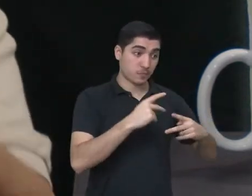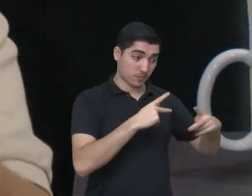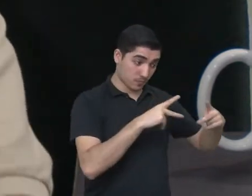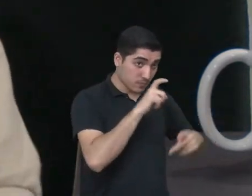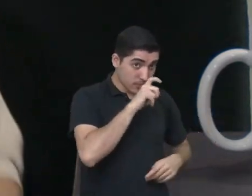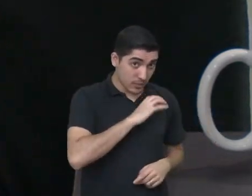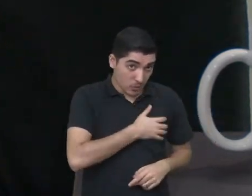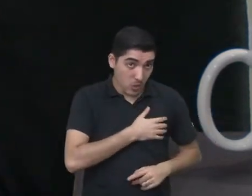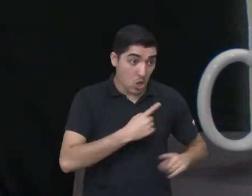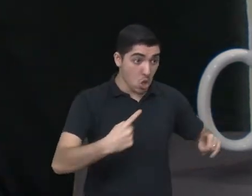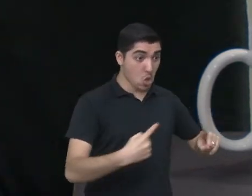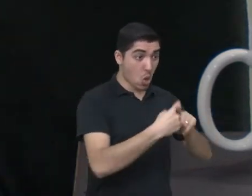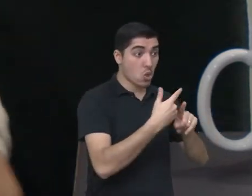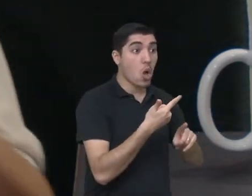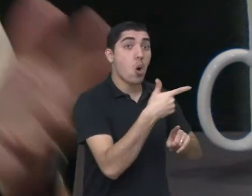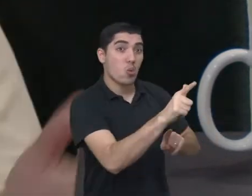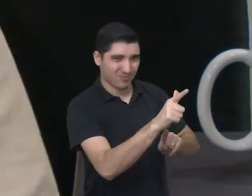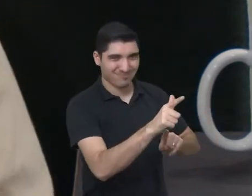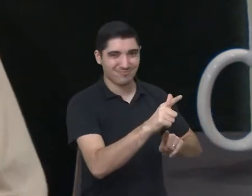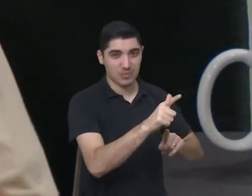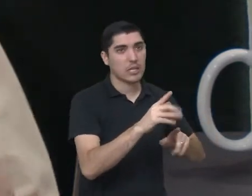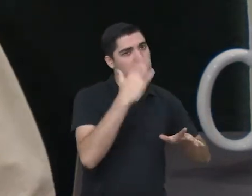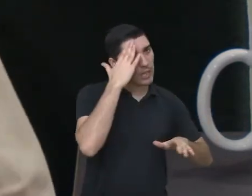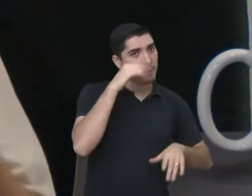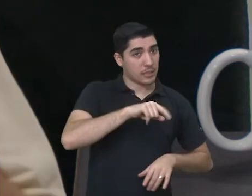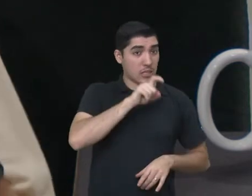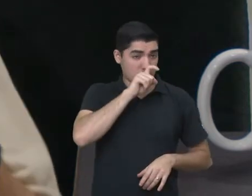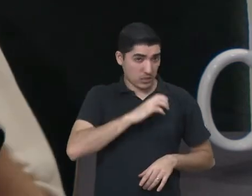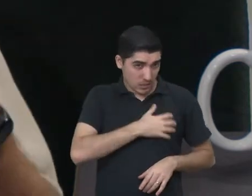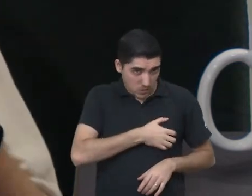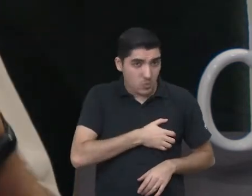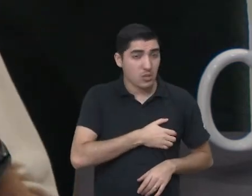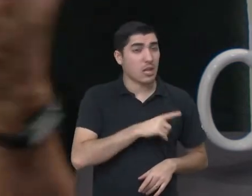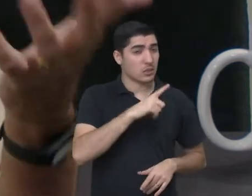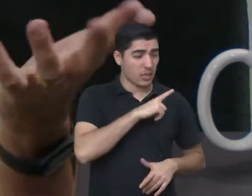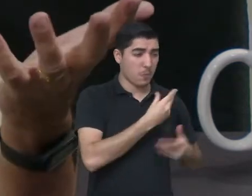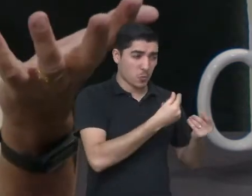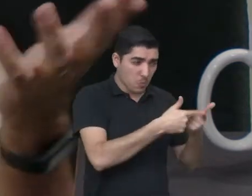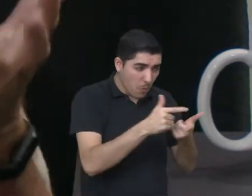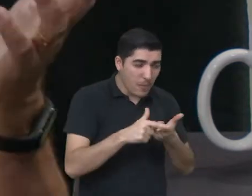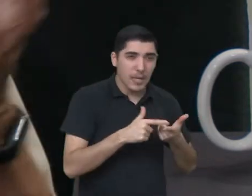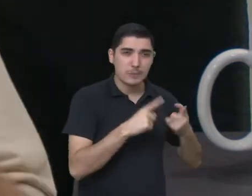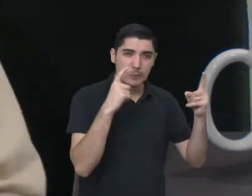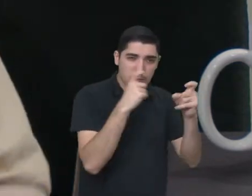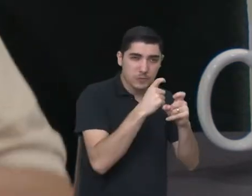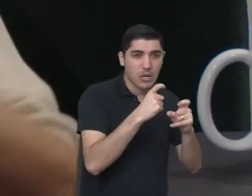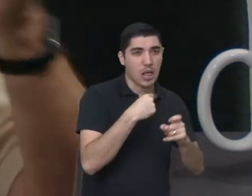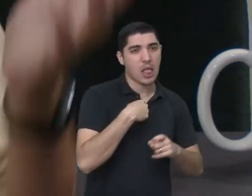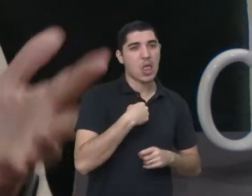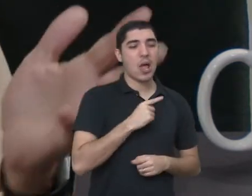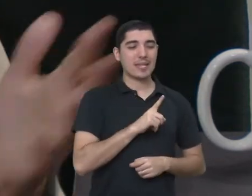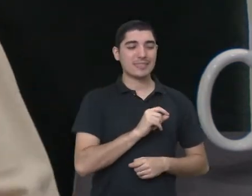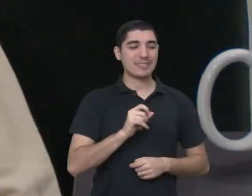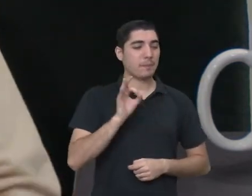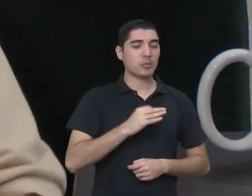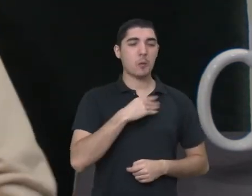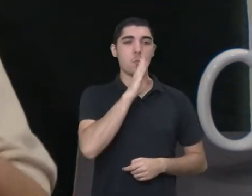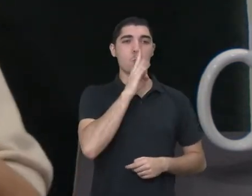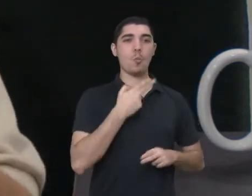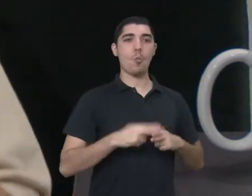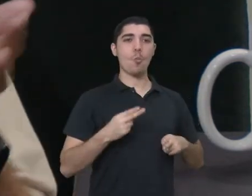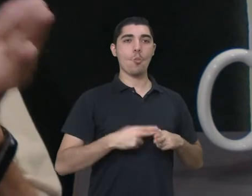colocasse 2 japoneses na minha frente, eu falava, é esse aqui que me avisou que não podia entrevistar o Papa. Mas coisas da vida. Mas tem